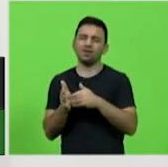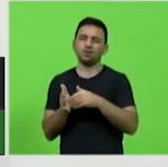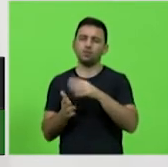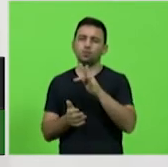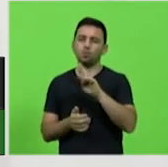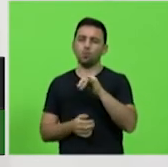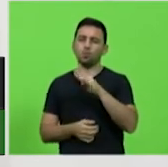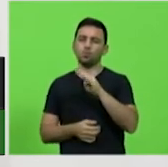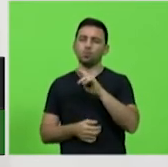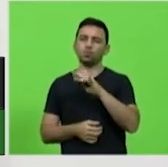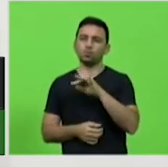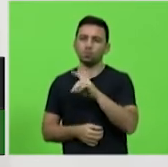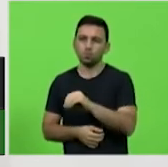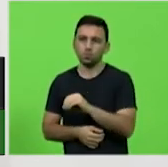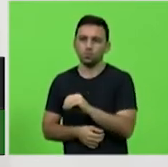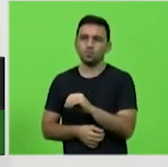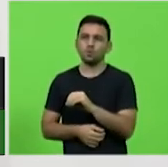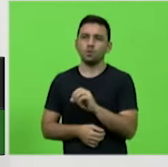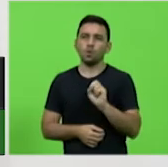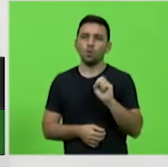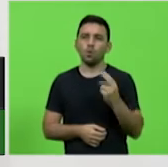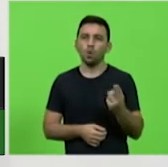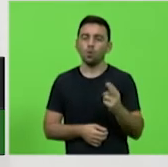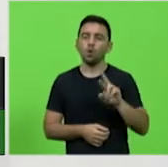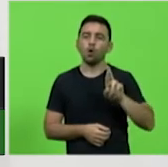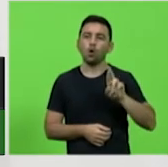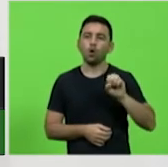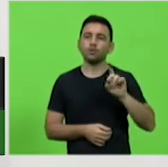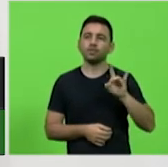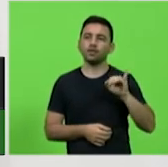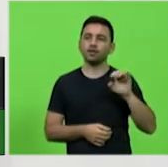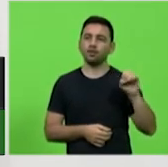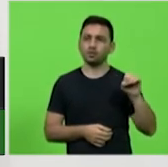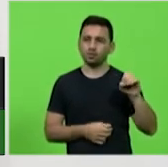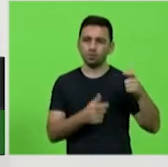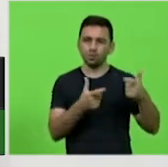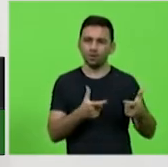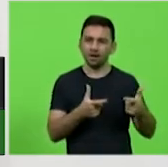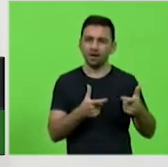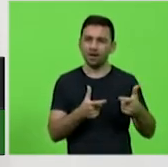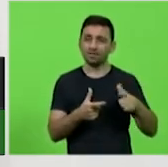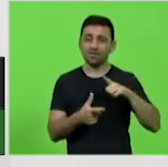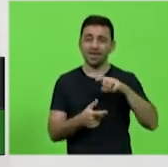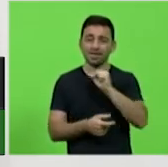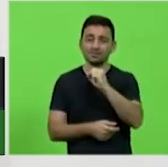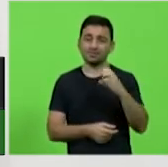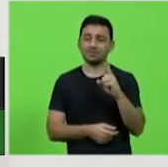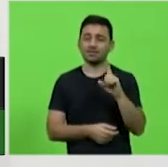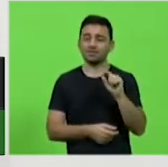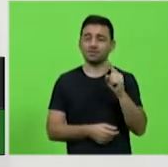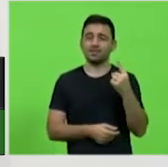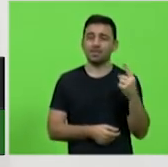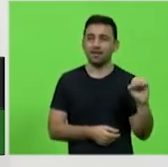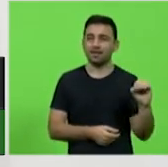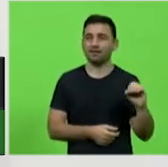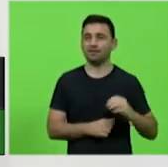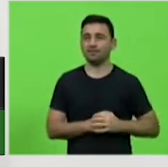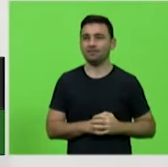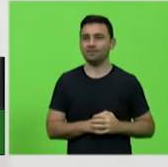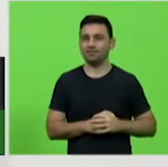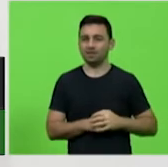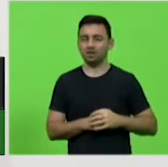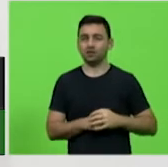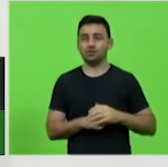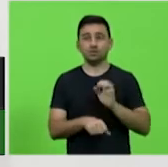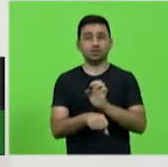470. Ou o cidadão de Rodeio, que tem no meio da cidade a SC-110. Quer dizer que o